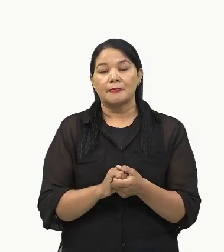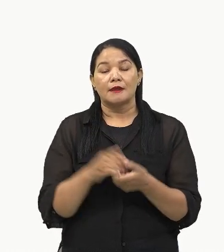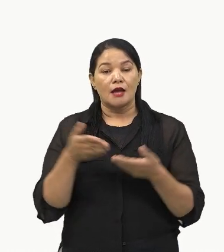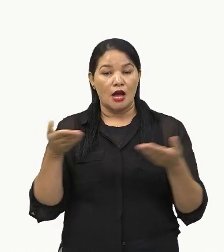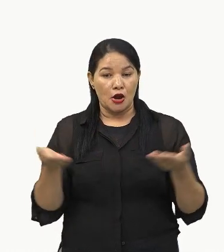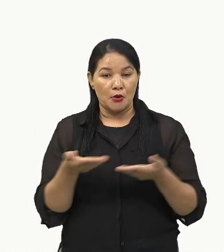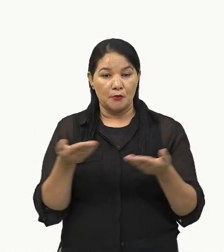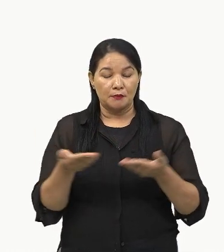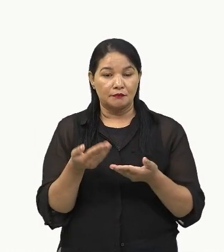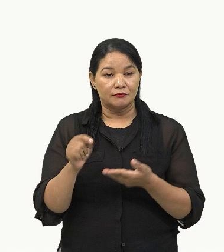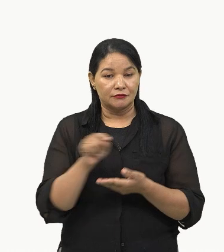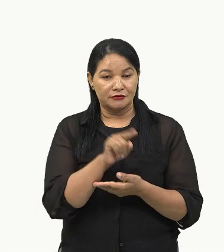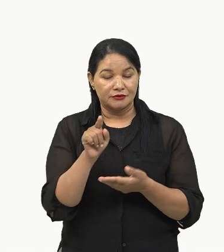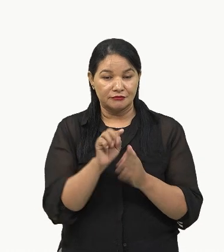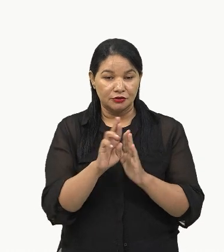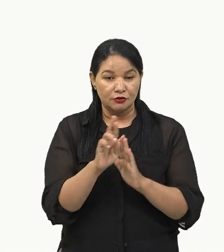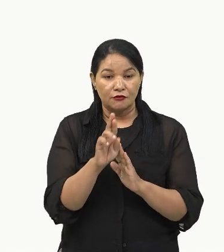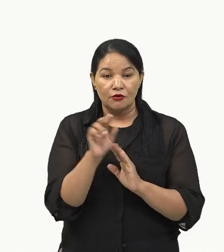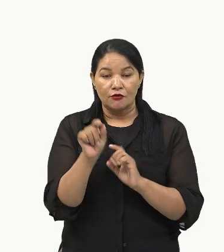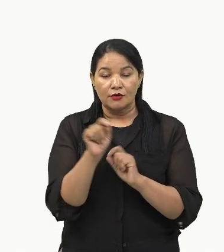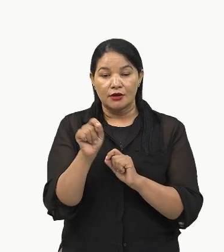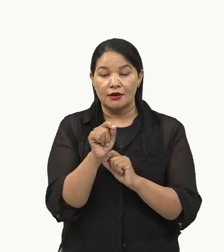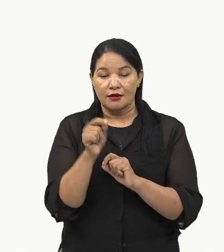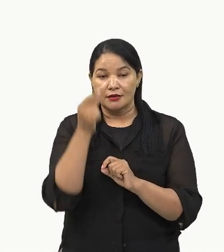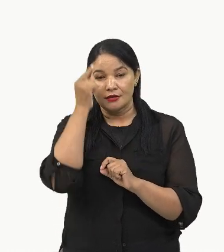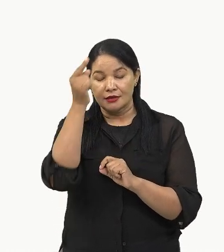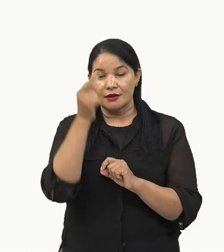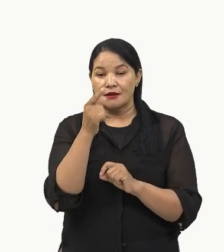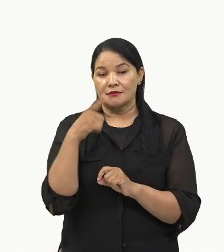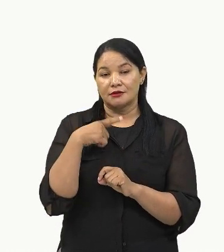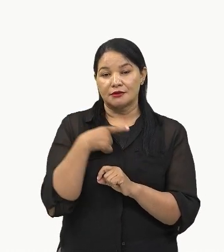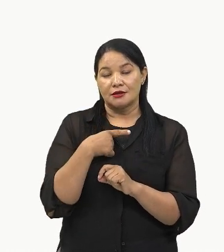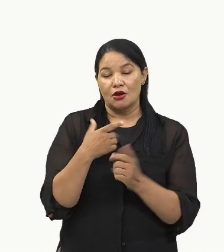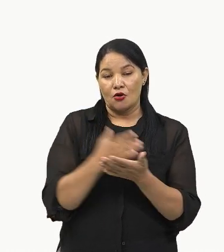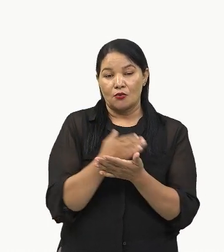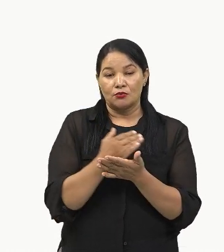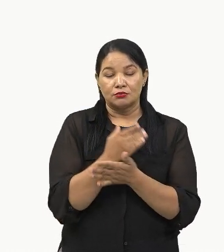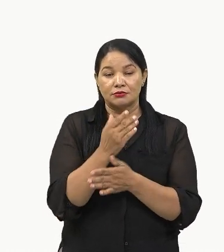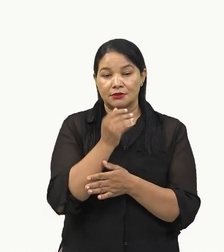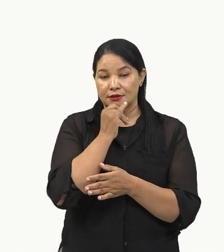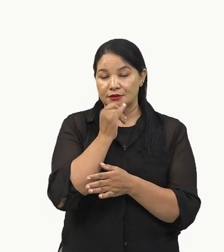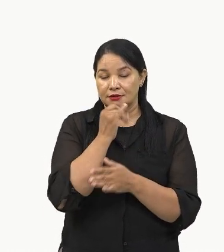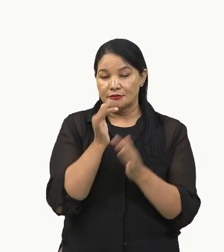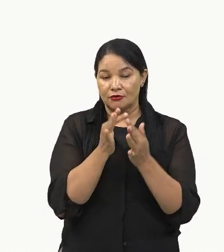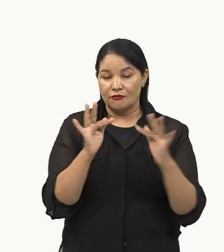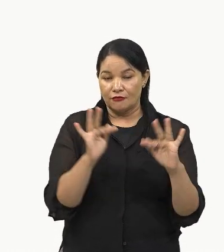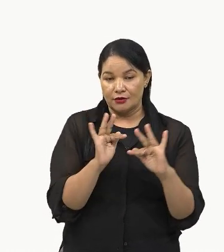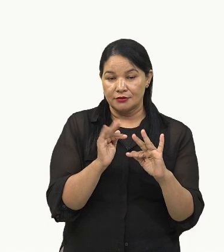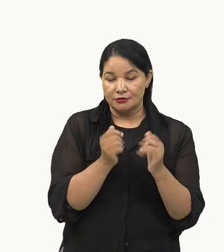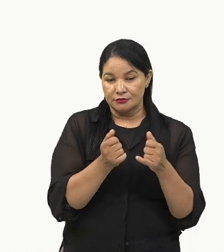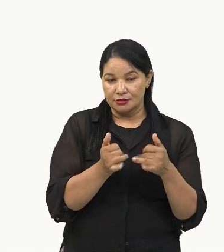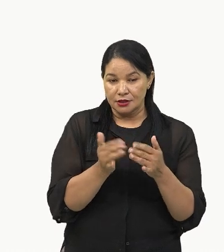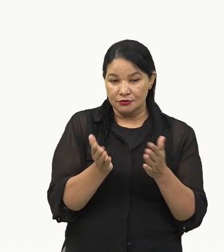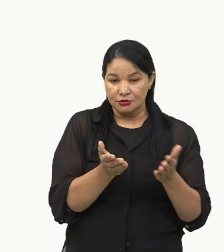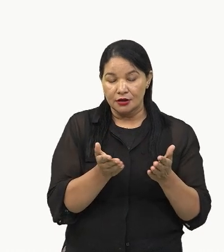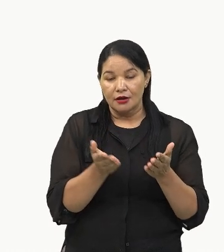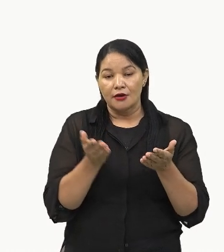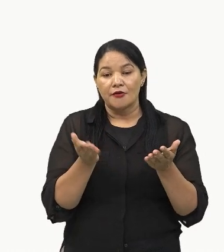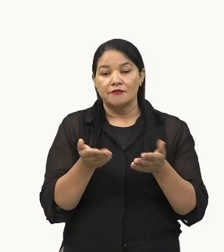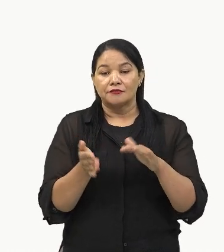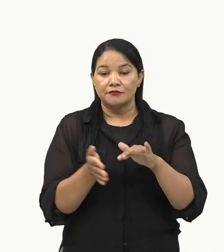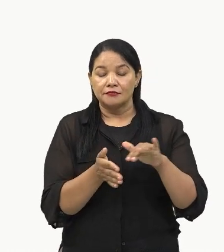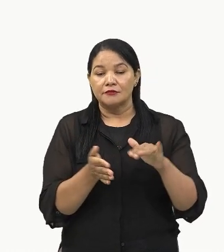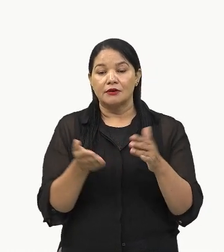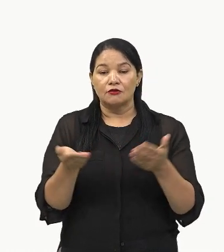Resolver, vocês se lembram, porque ele estava lá nos primeiros exemplos das frases, né? Resuelto. Romper, que é um